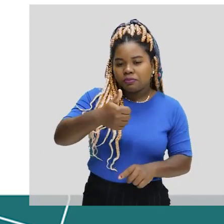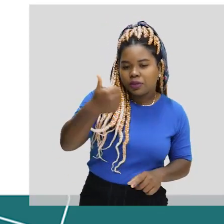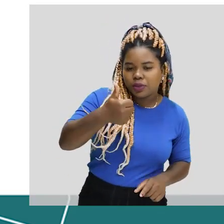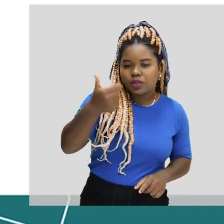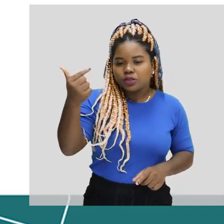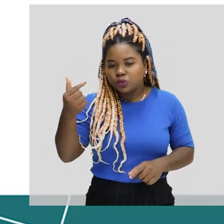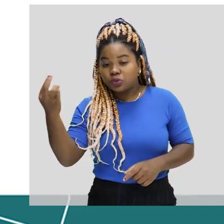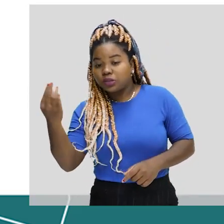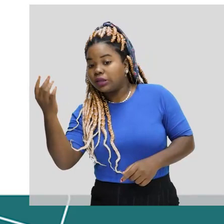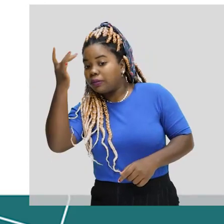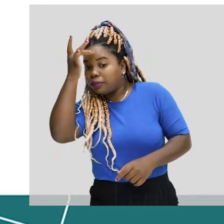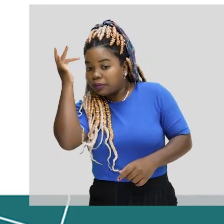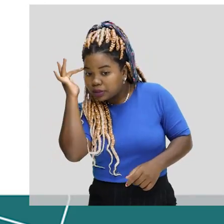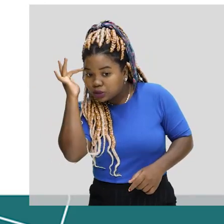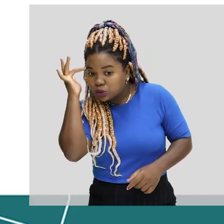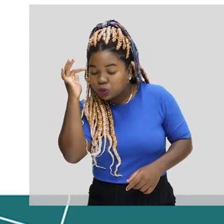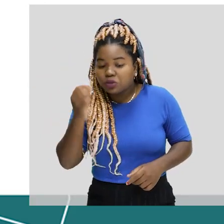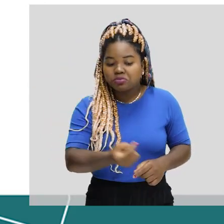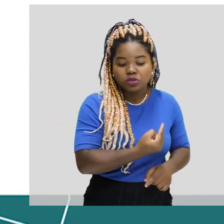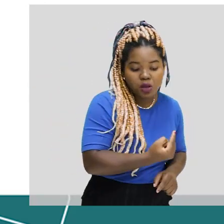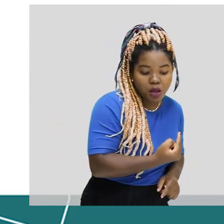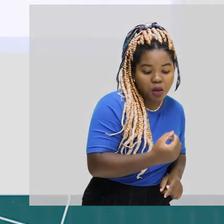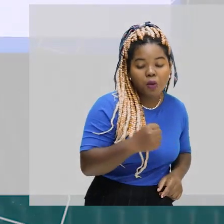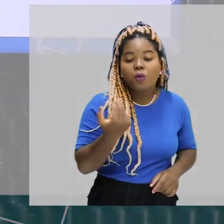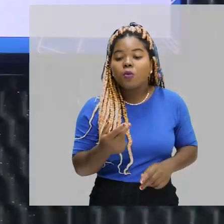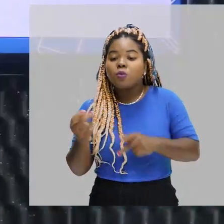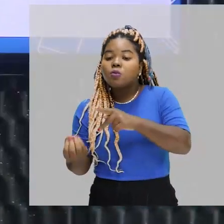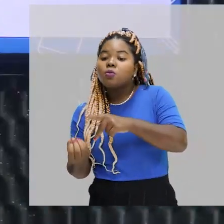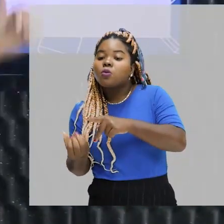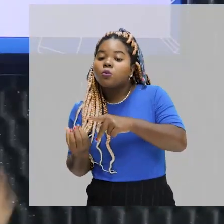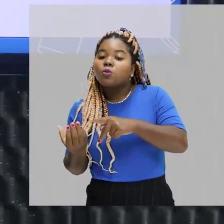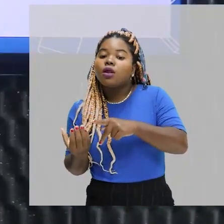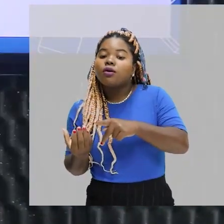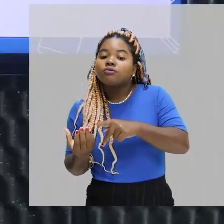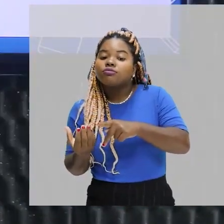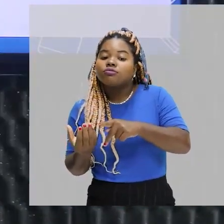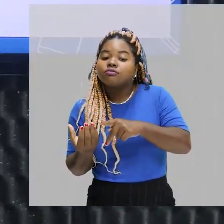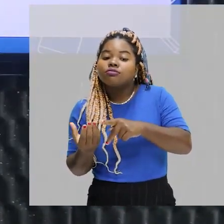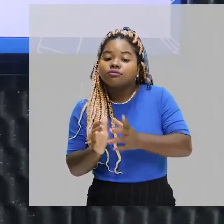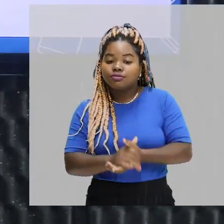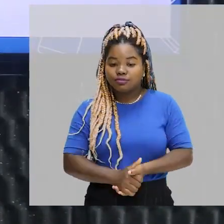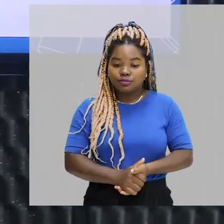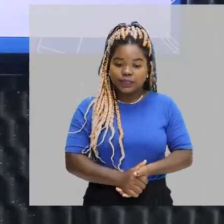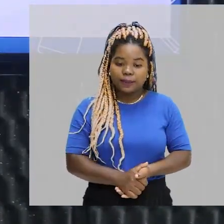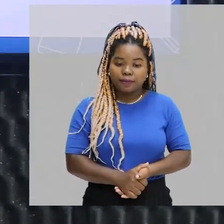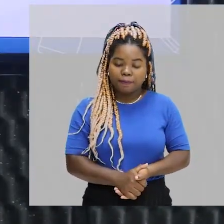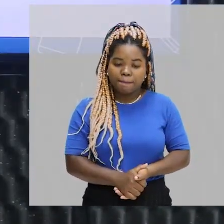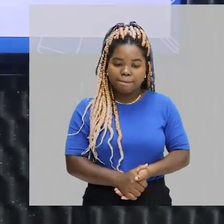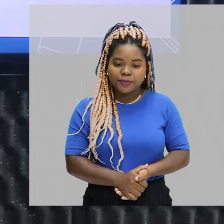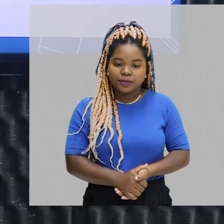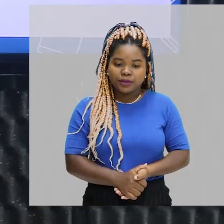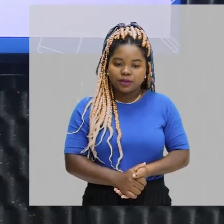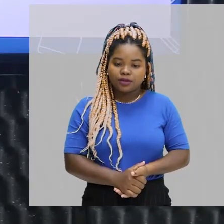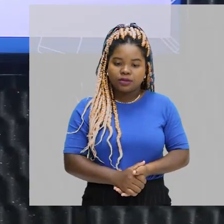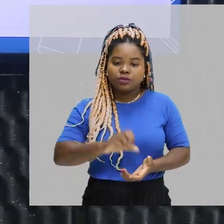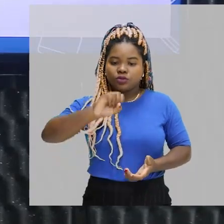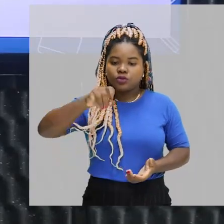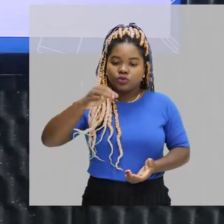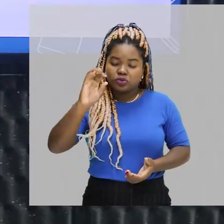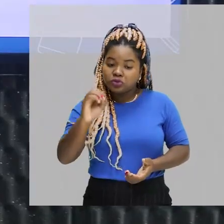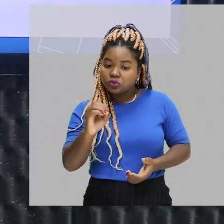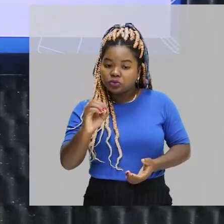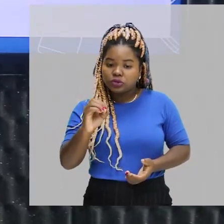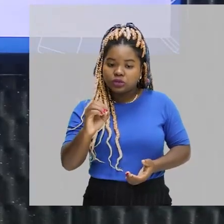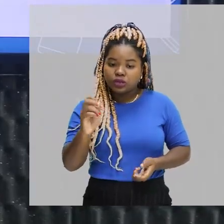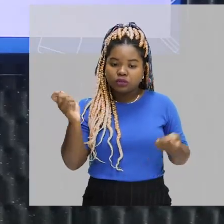segunda ou terceira, tanto do singular quanto do plural. Mesmo que este venha deslocado, ou seja, o sujeito pode não vir no